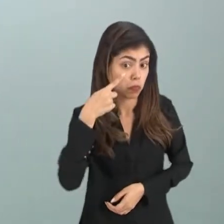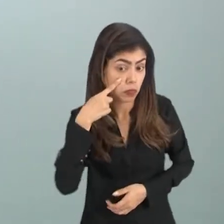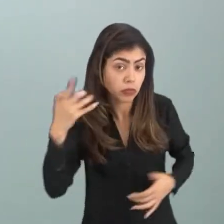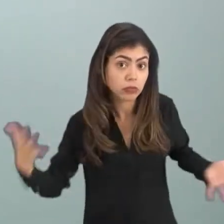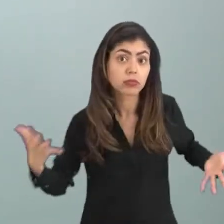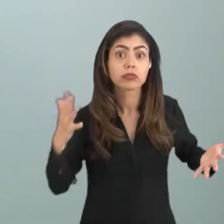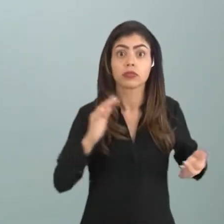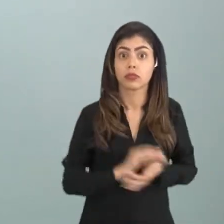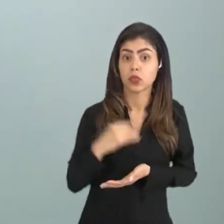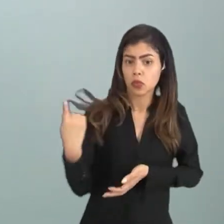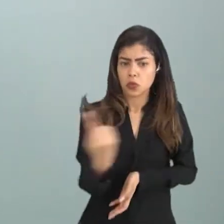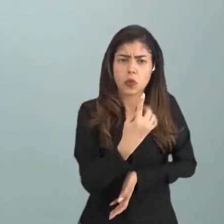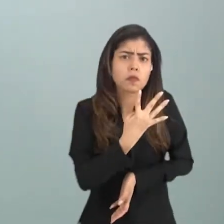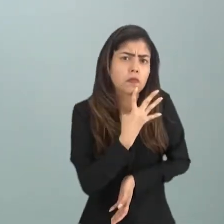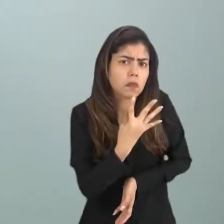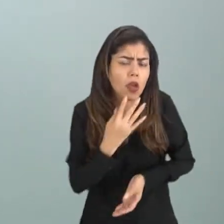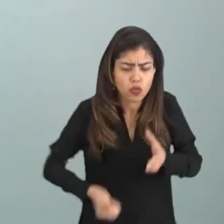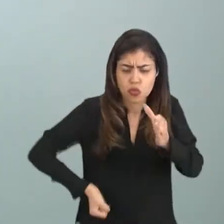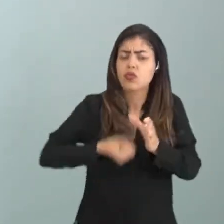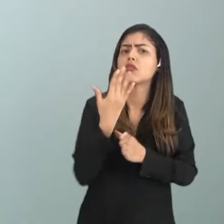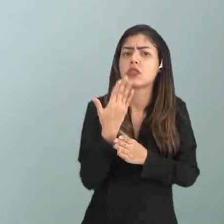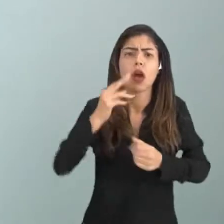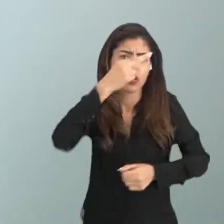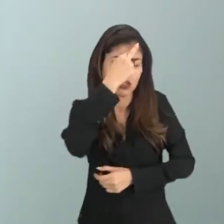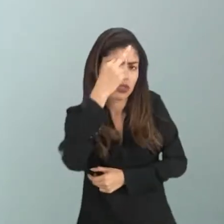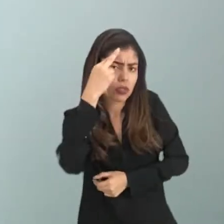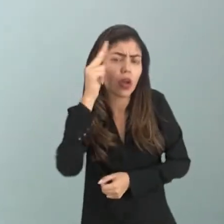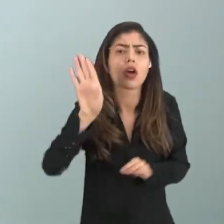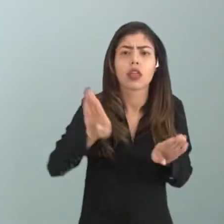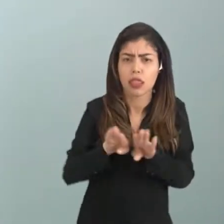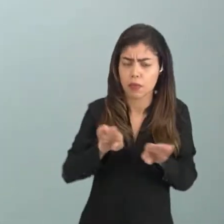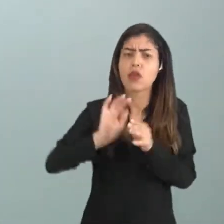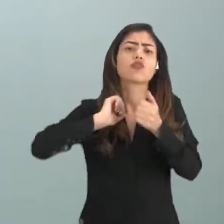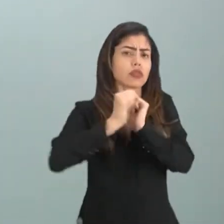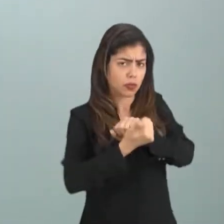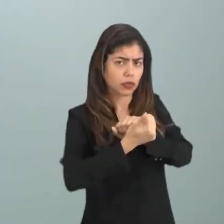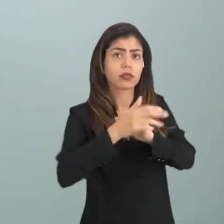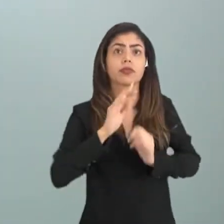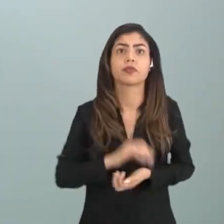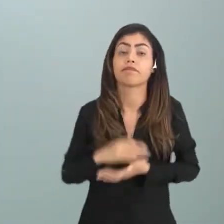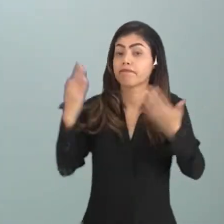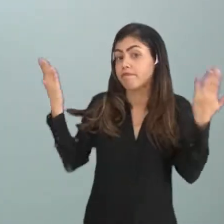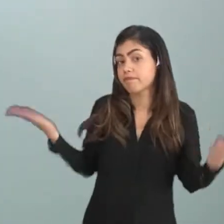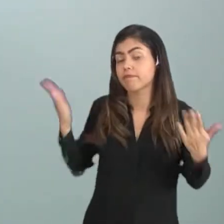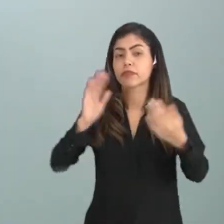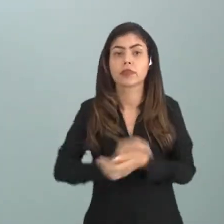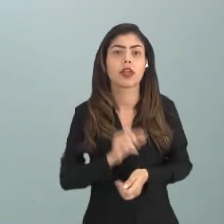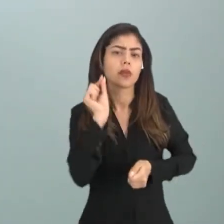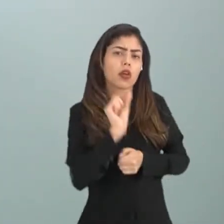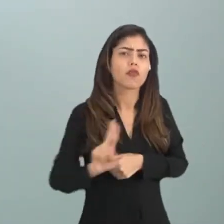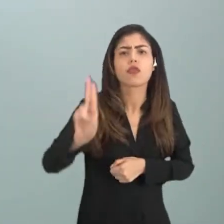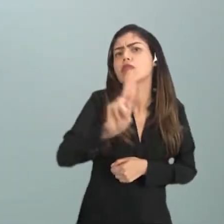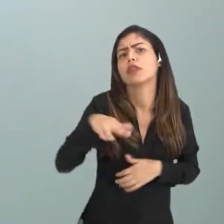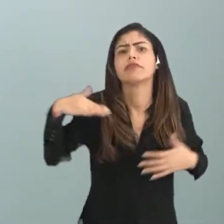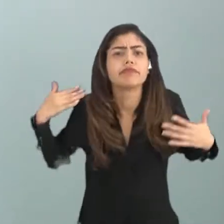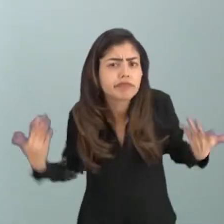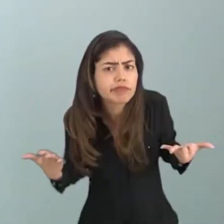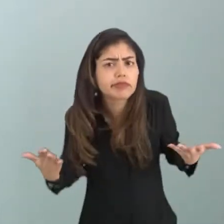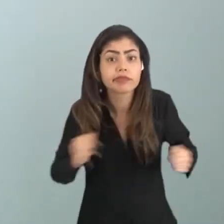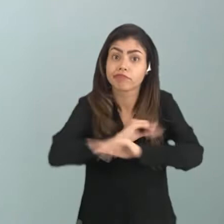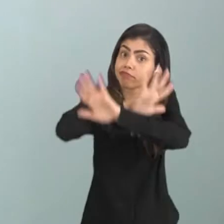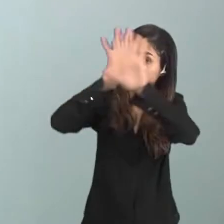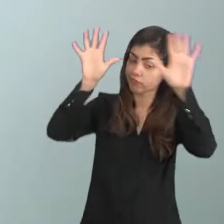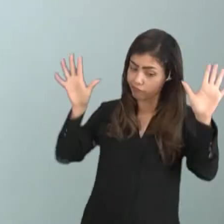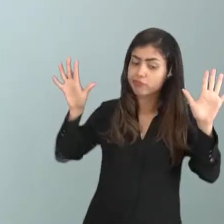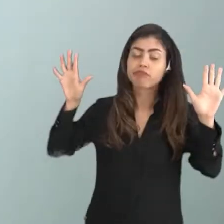a gente conhece de onde surgiu a história daquele esporte, né? Tá, para que eu vou utilizar isso? Claro